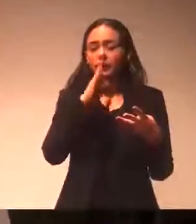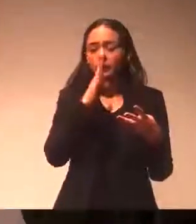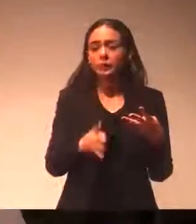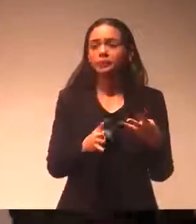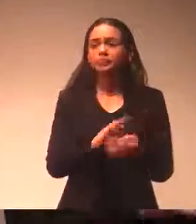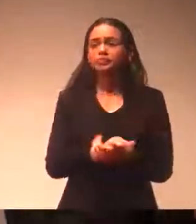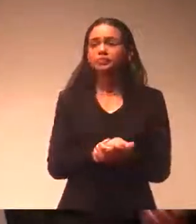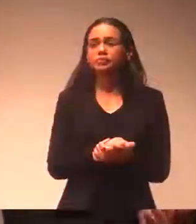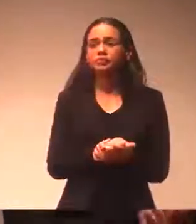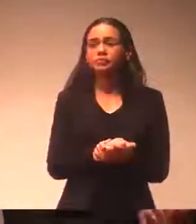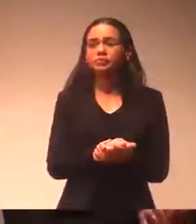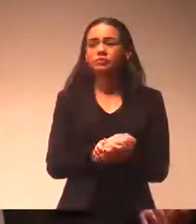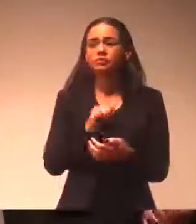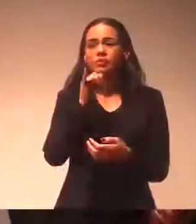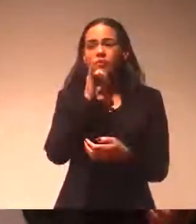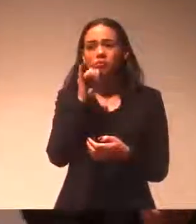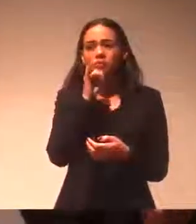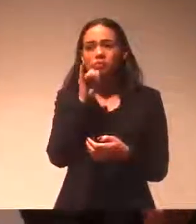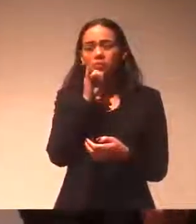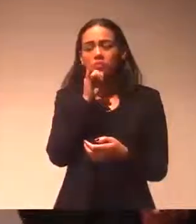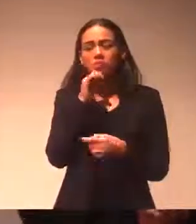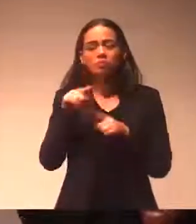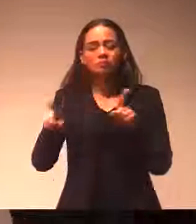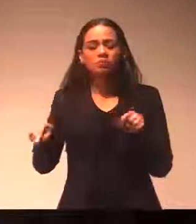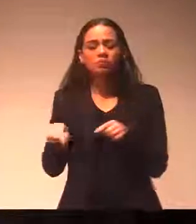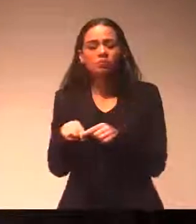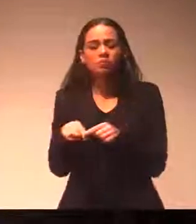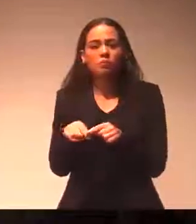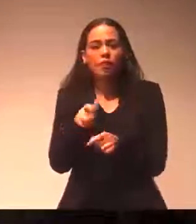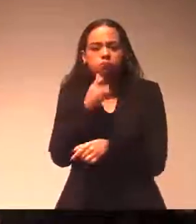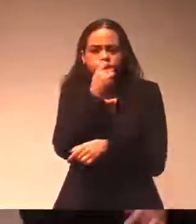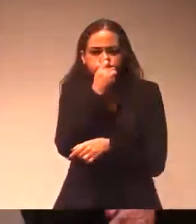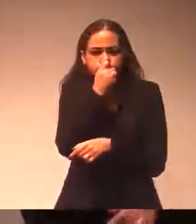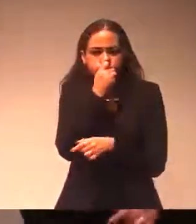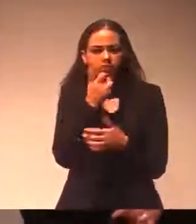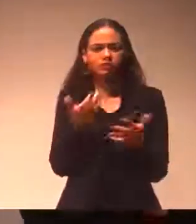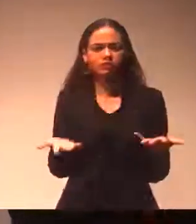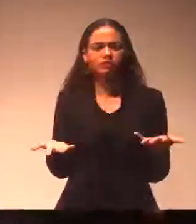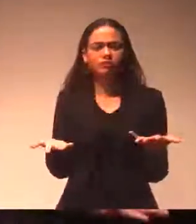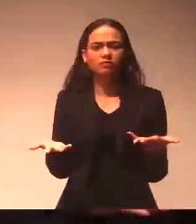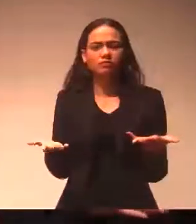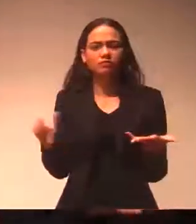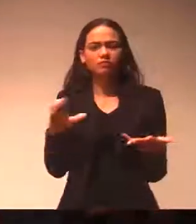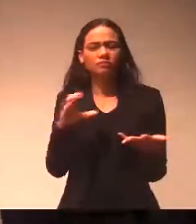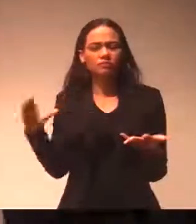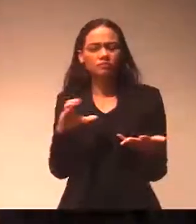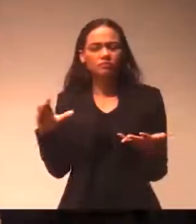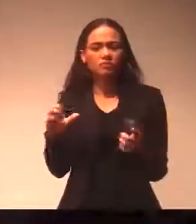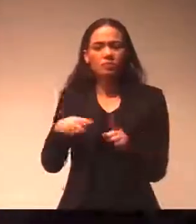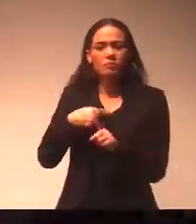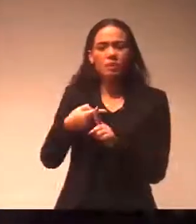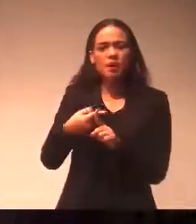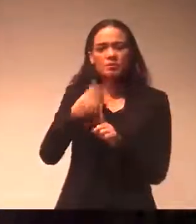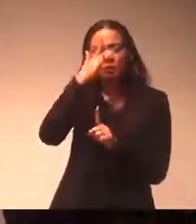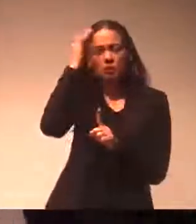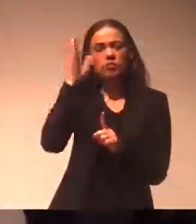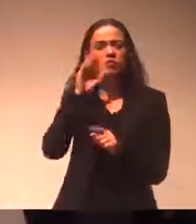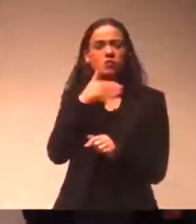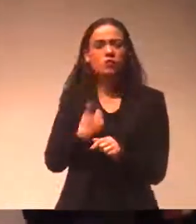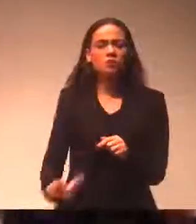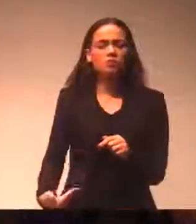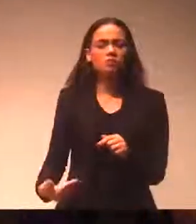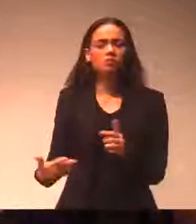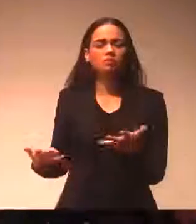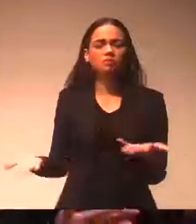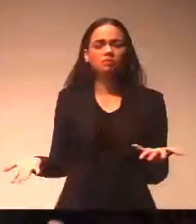inchaço, concursados, cargos de confiança e terceirizado no mesmo lugar. Aliás, nós temos denúncia de que tem